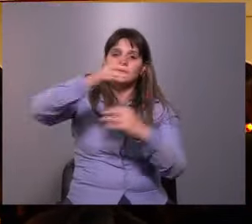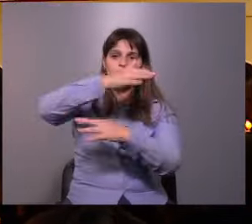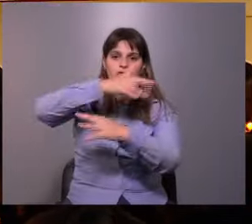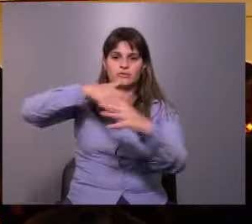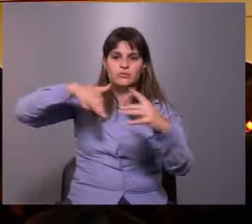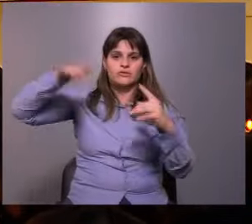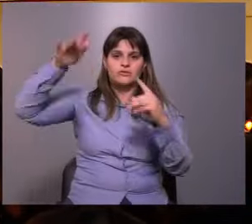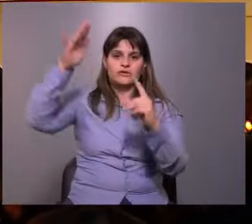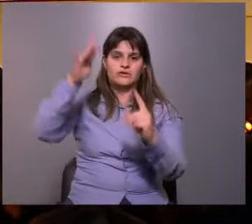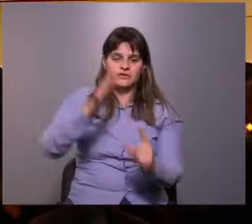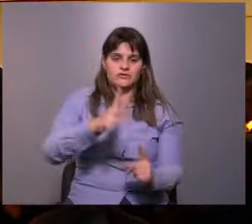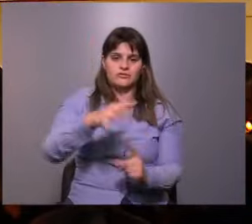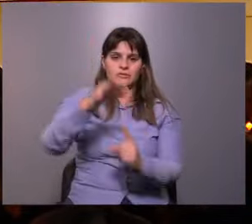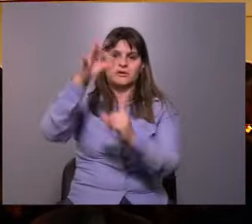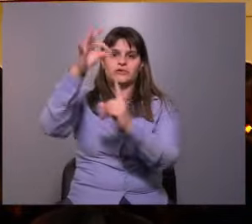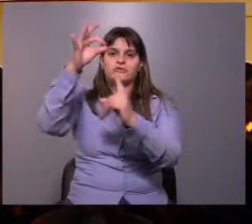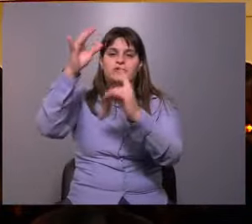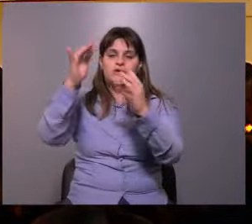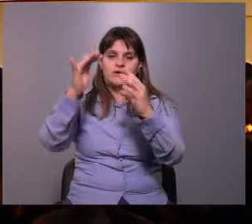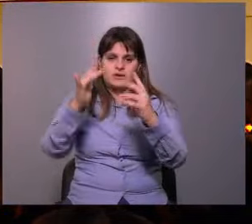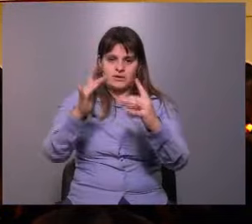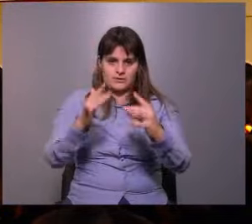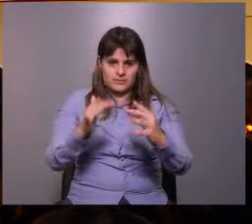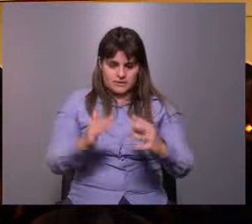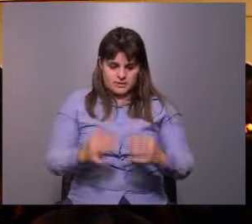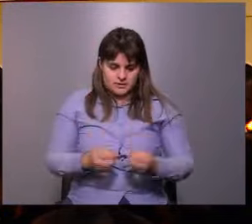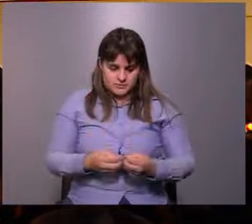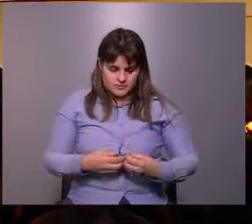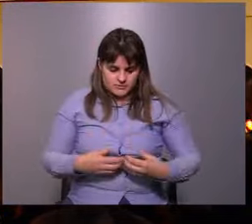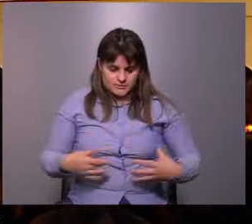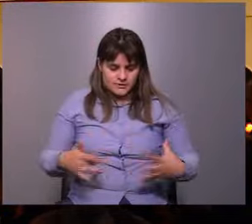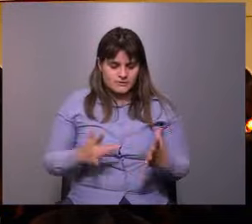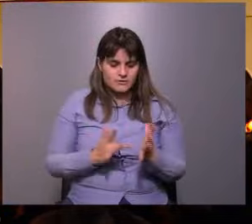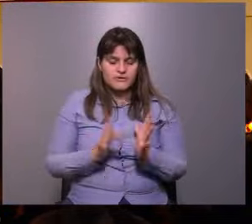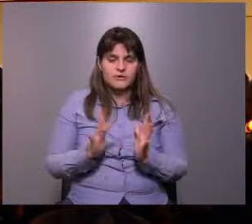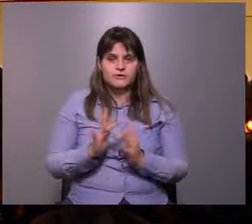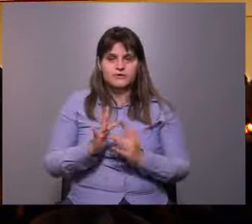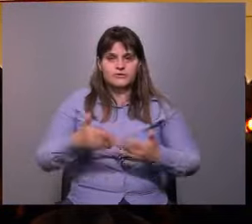vosso ventre, Jesus.